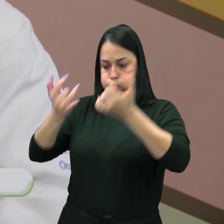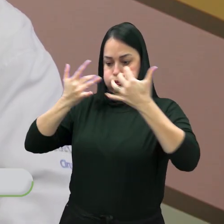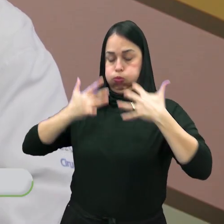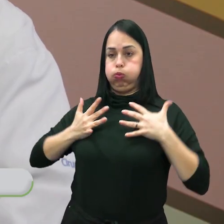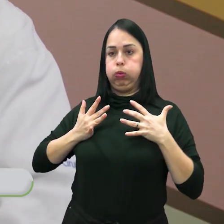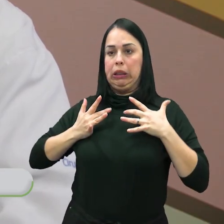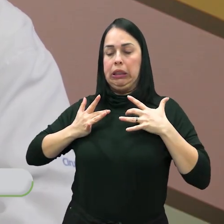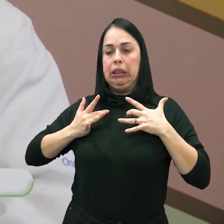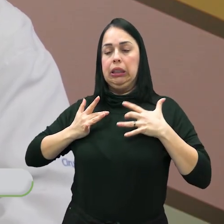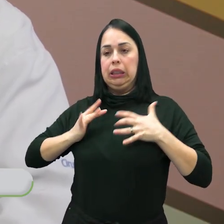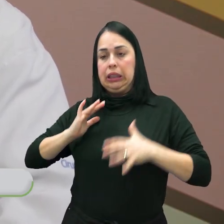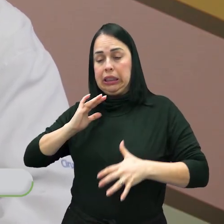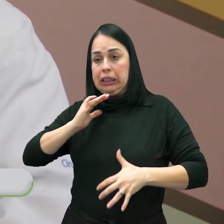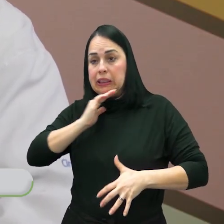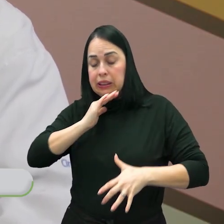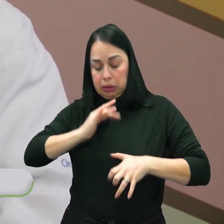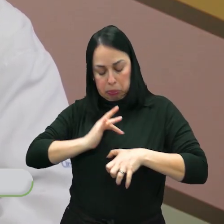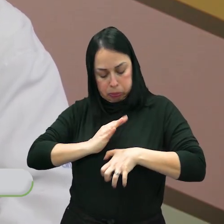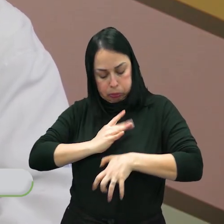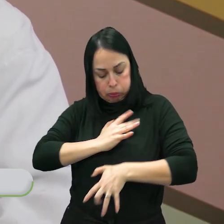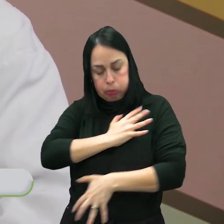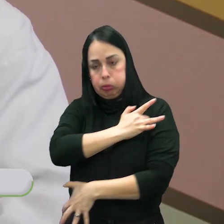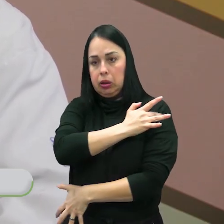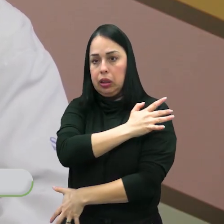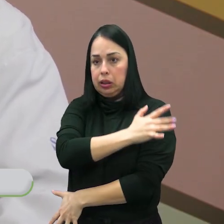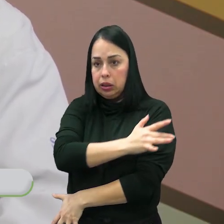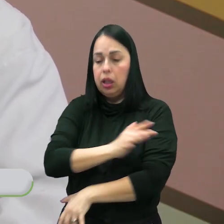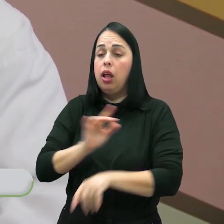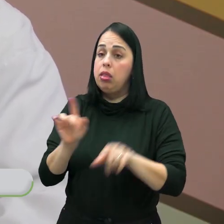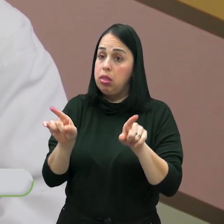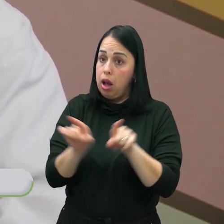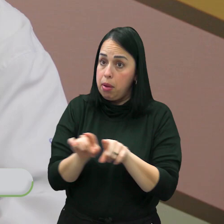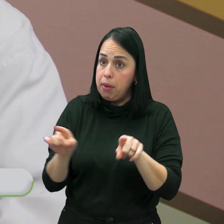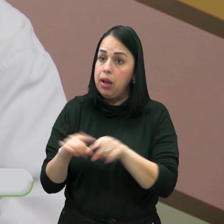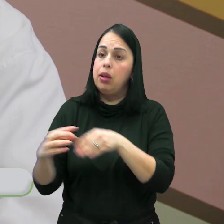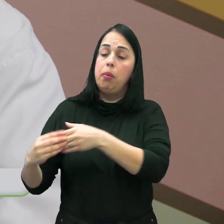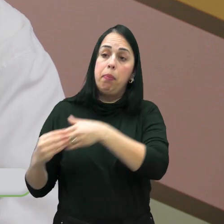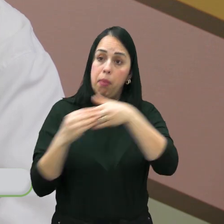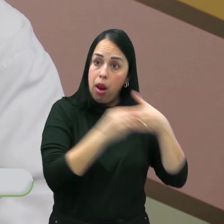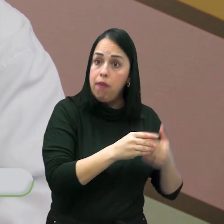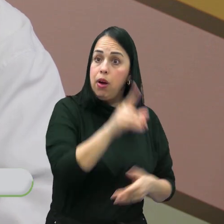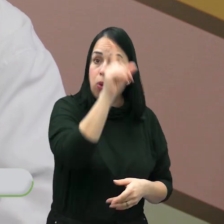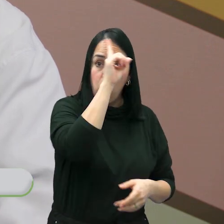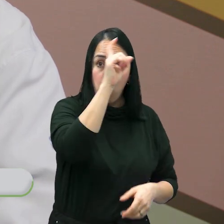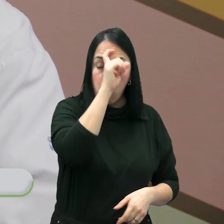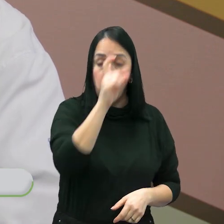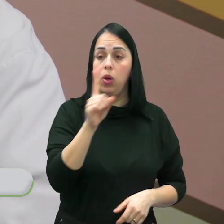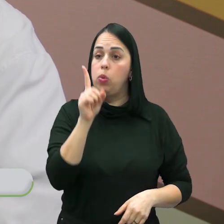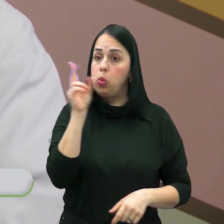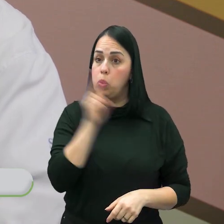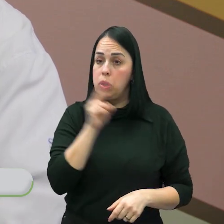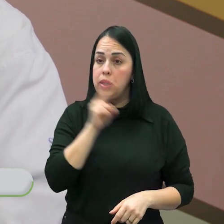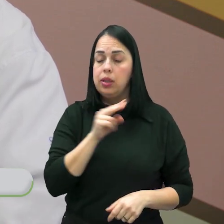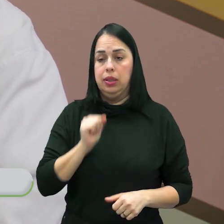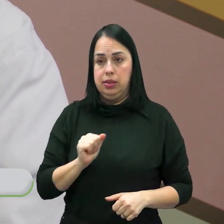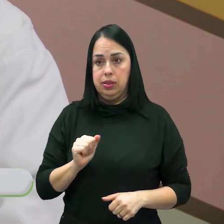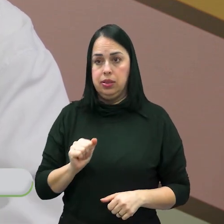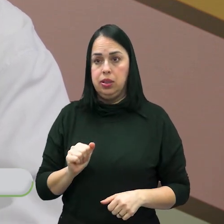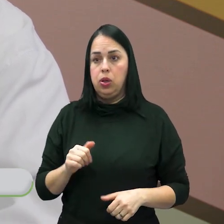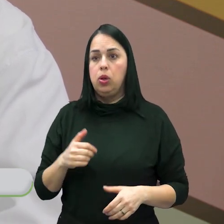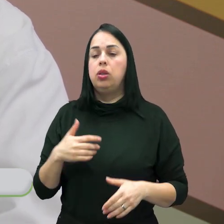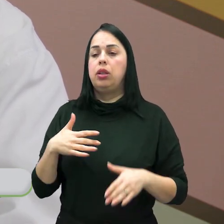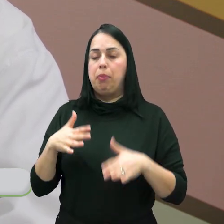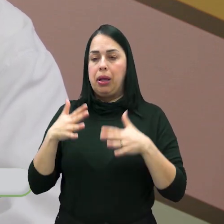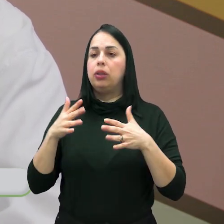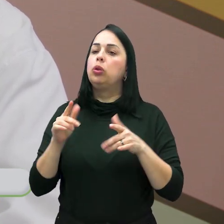químicas, ácidos, né, e bases também, que é soda cáustica, por exemplo, também deve procurar o hospital. Sempre que